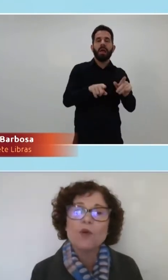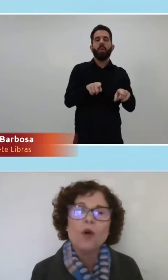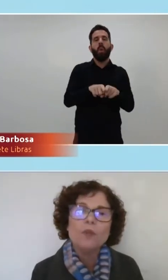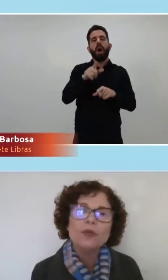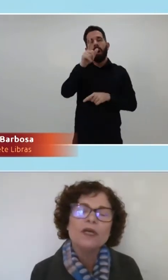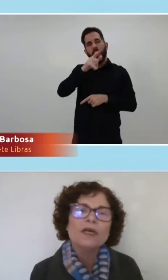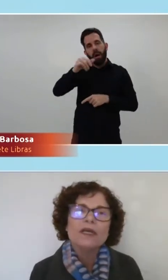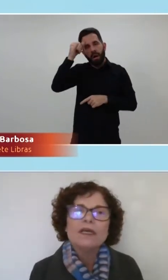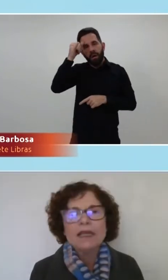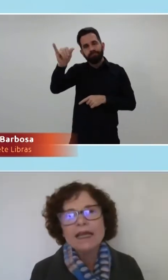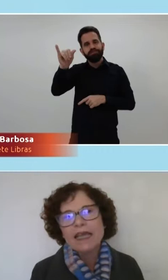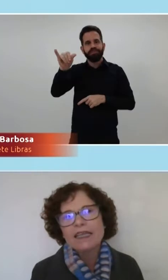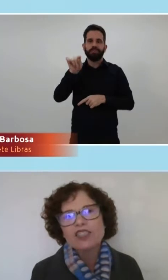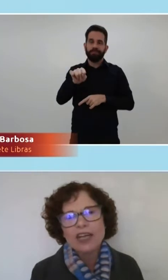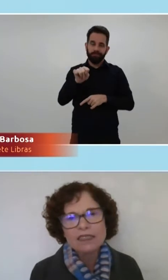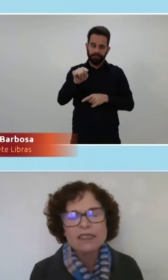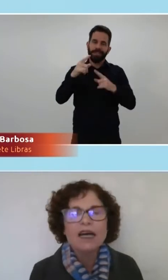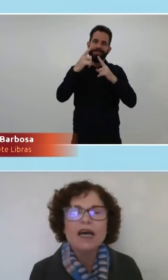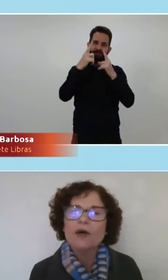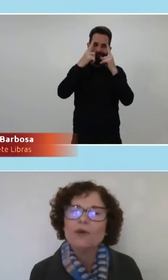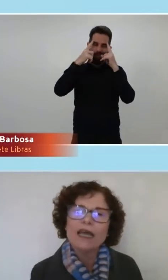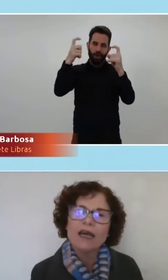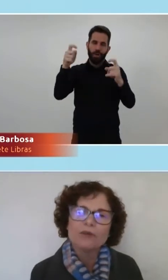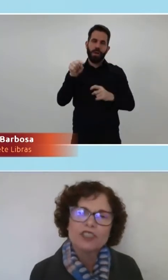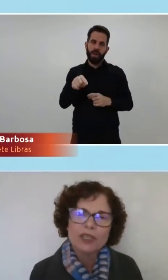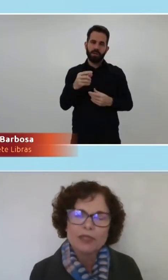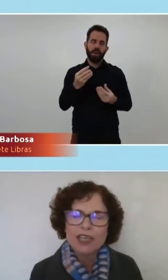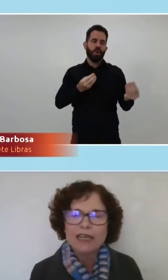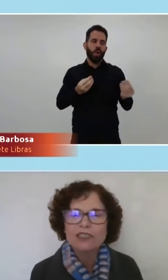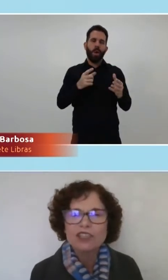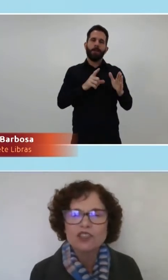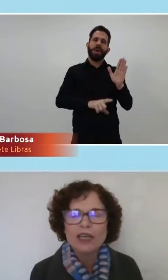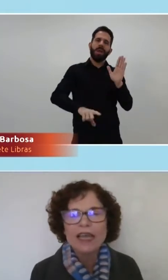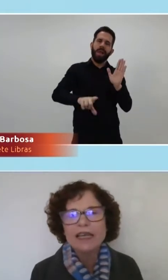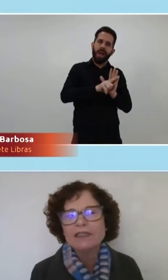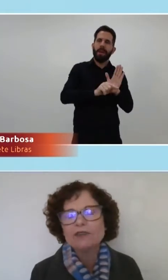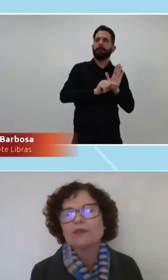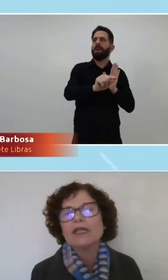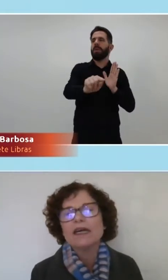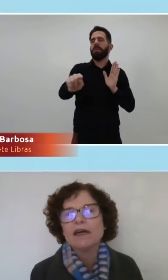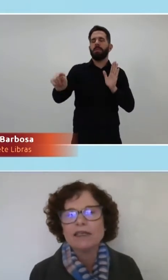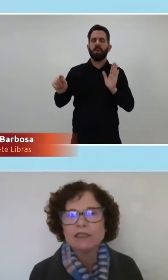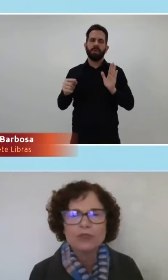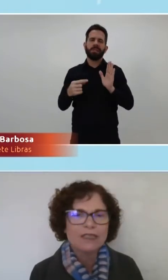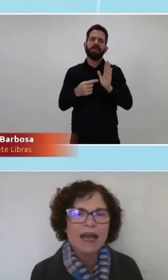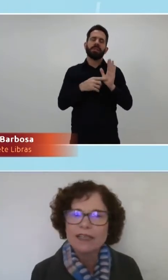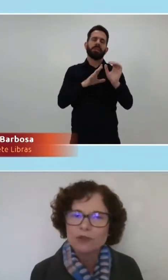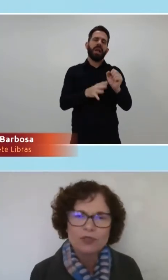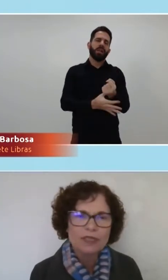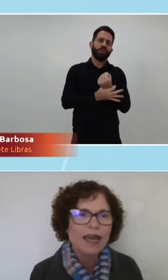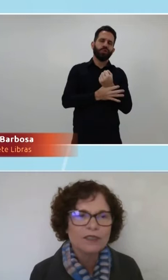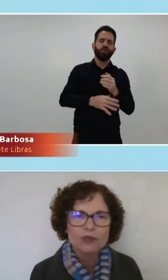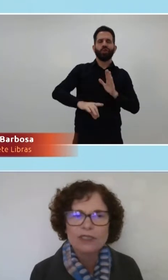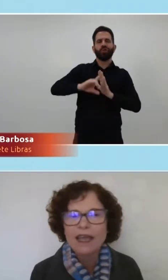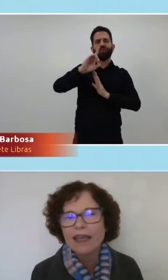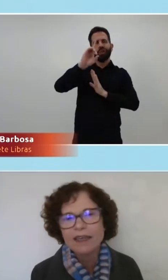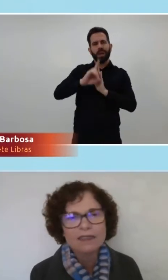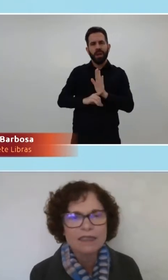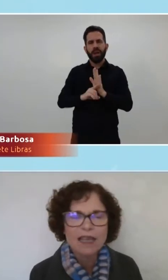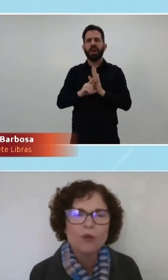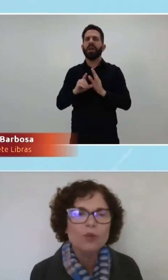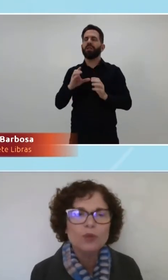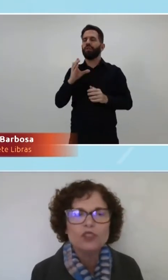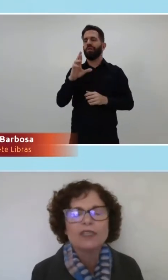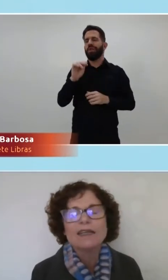e como, né, que a legislação, né, o sistema de garantia de direitos, né, as unidades, os CRAs, os CREAs,